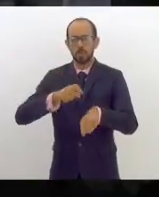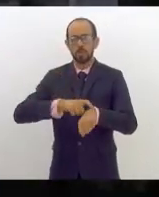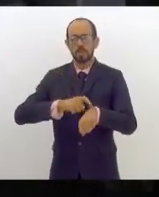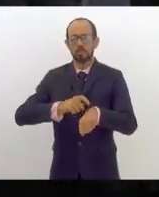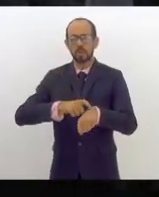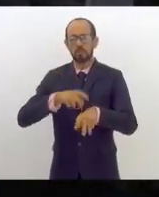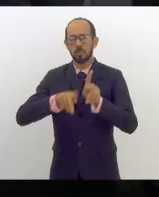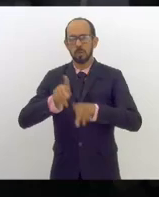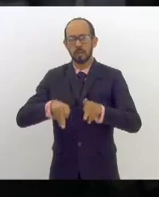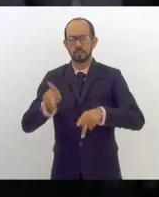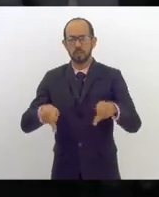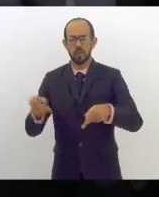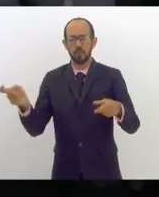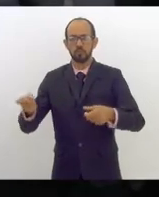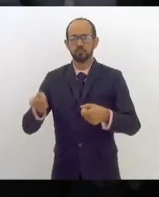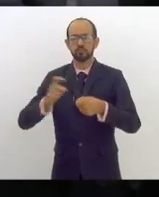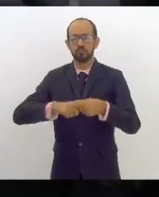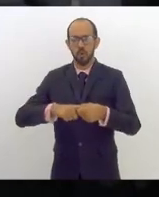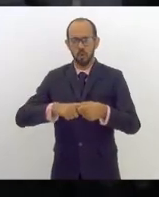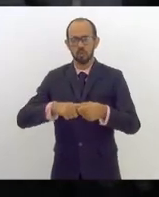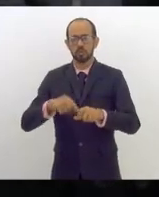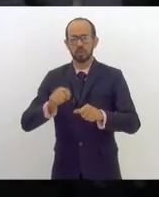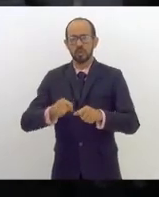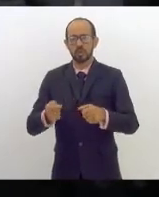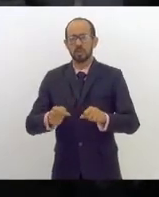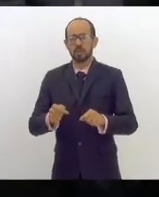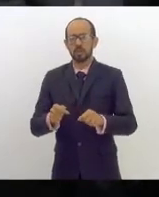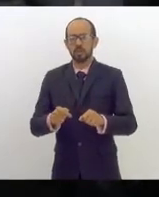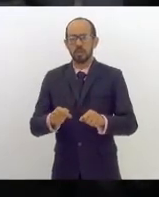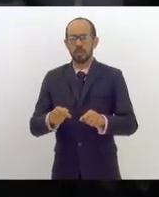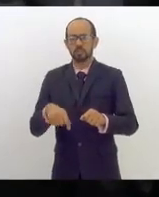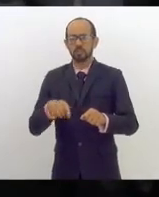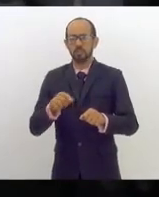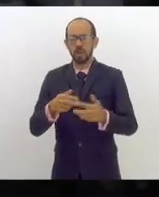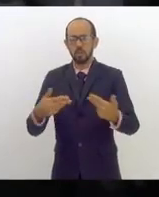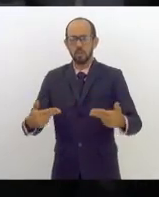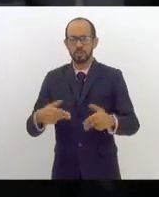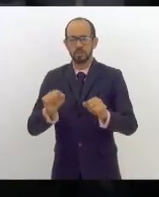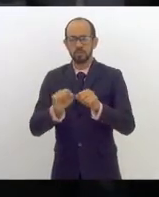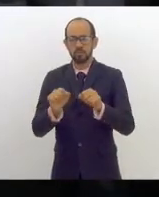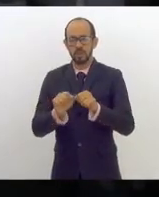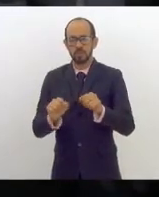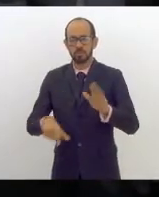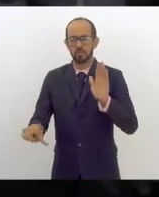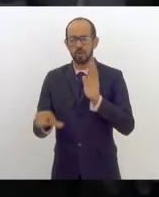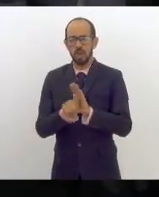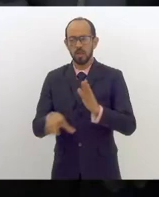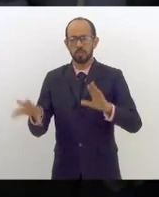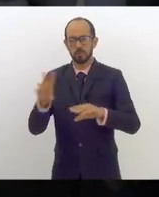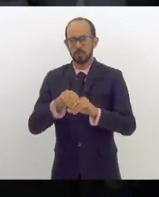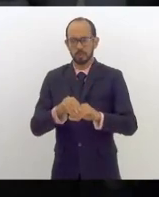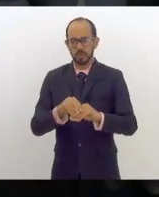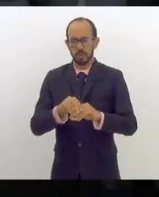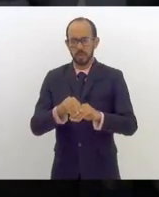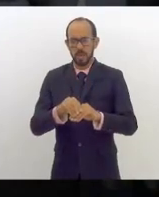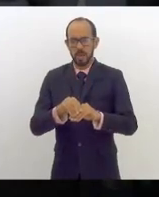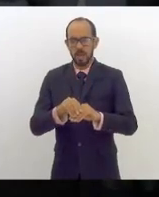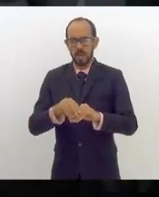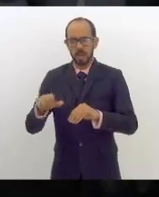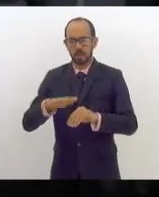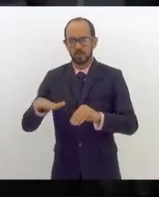economia através da diminuição do combustíveis algo que foi feito por lei complementar de âmbito Federal